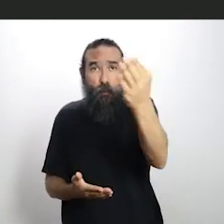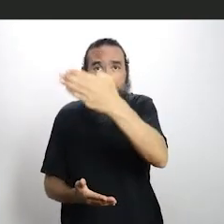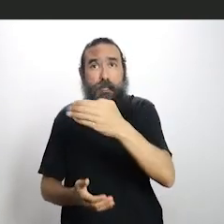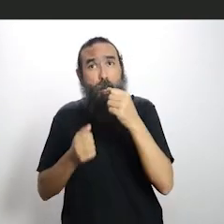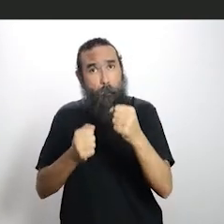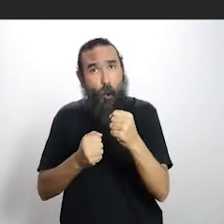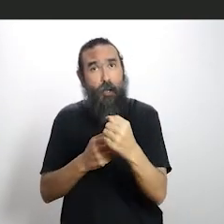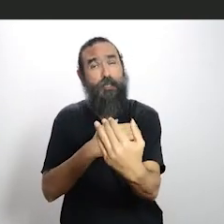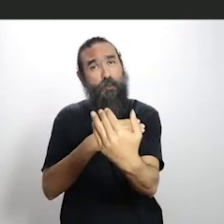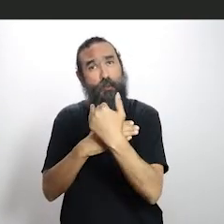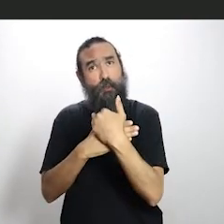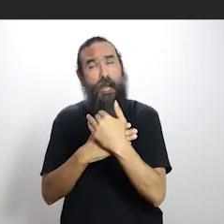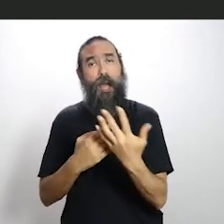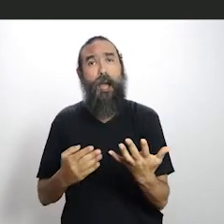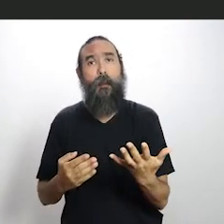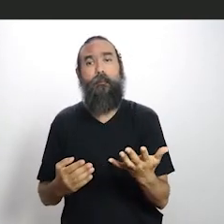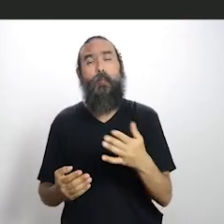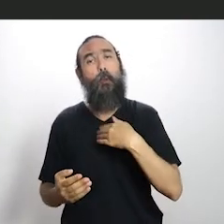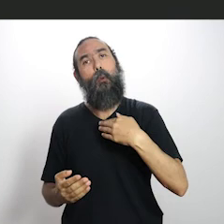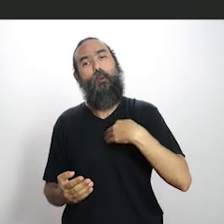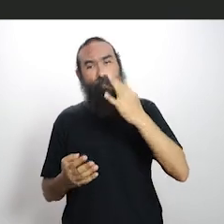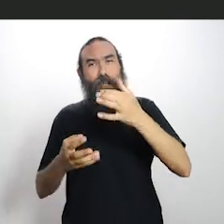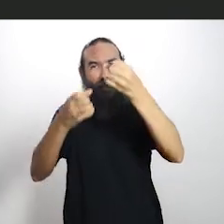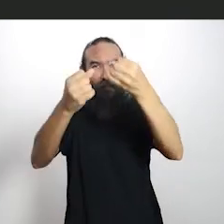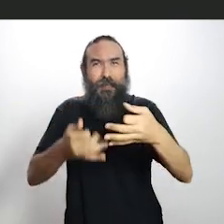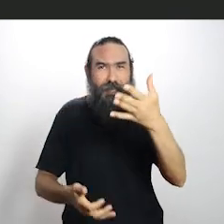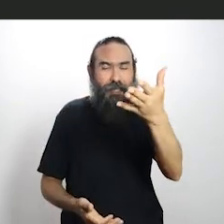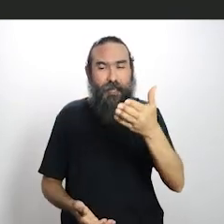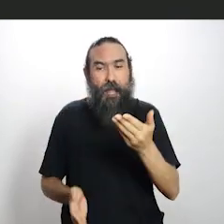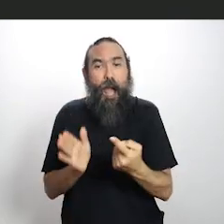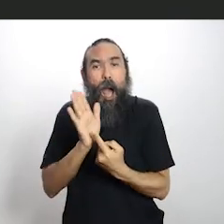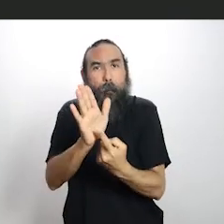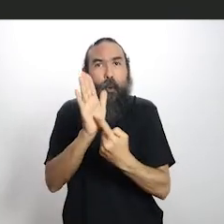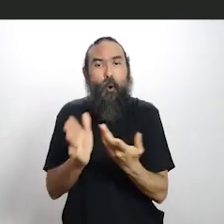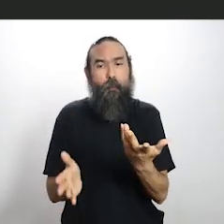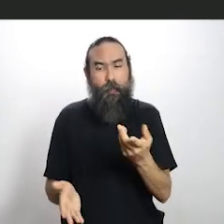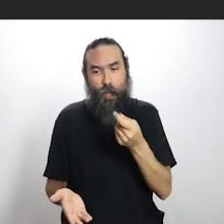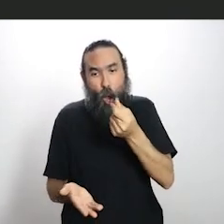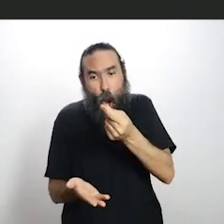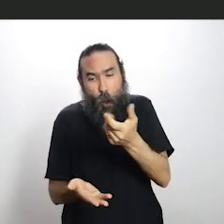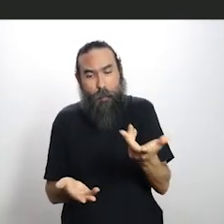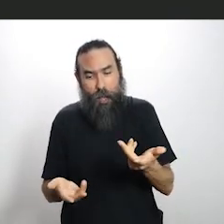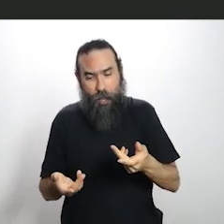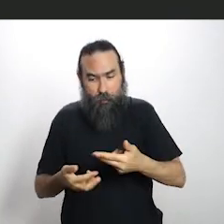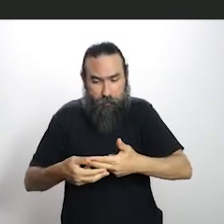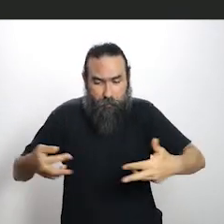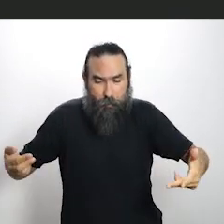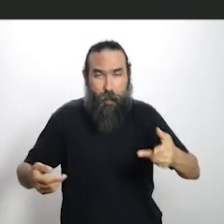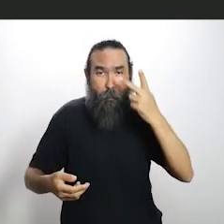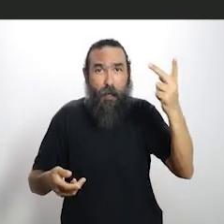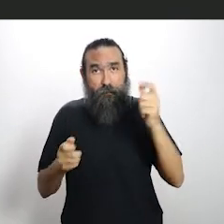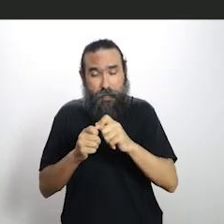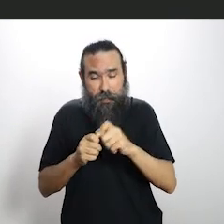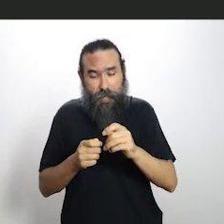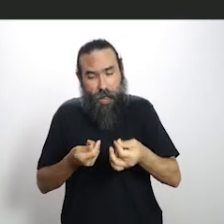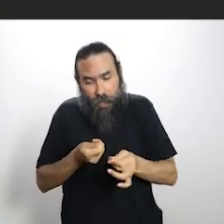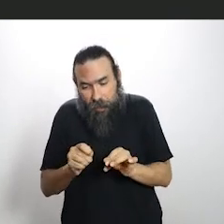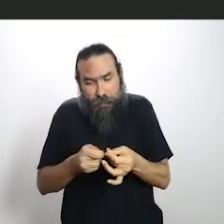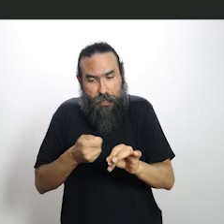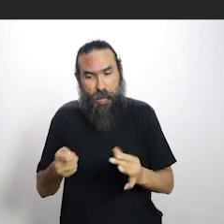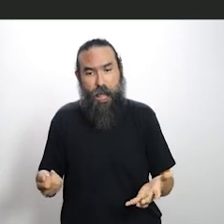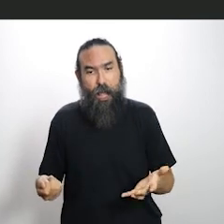quem sabe a gente possa estar até revertendo depois a venda disso para a área social do nosso estado então isso são ideias